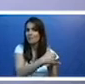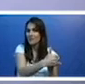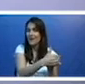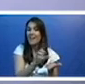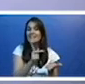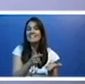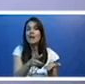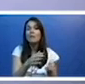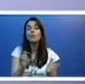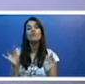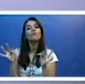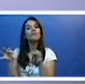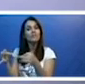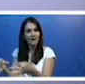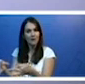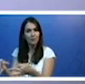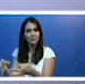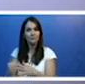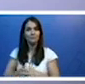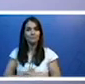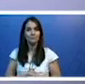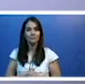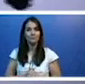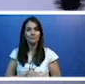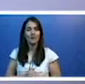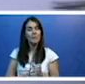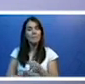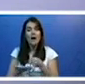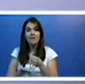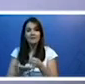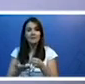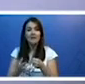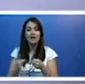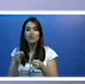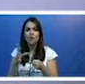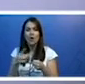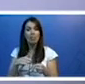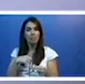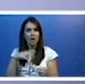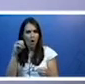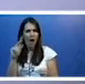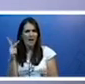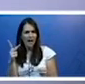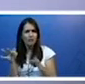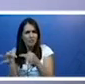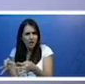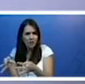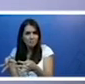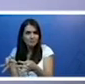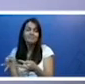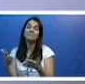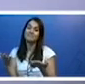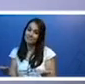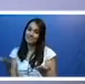não é um ácido. O que ele é? Uma base? É só olhar esse OH aqui na fórmula. Se existe esse OH no final, nós temos